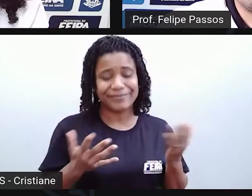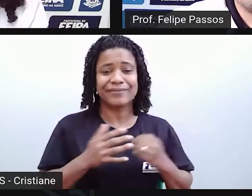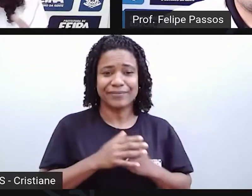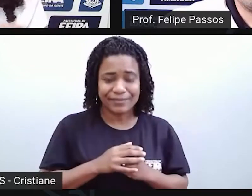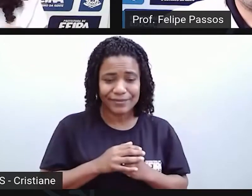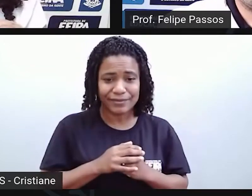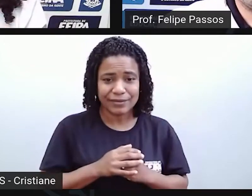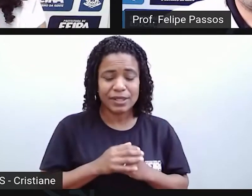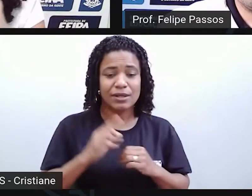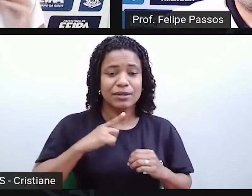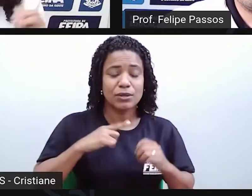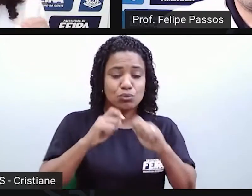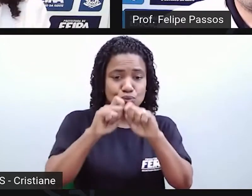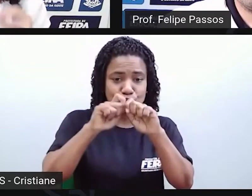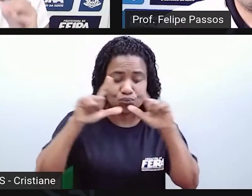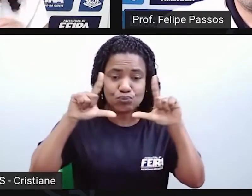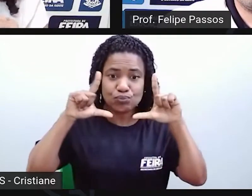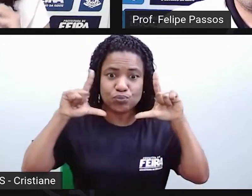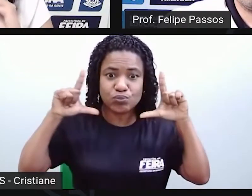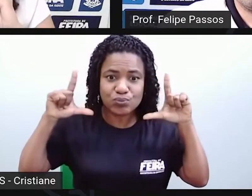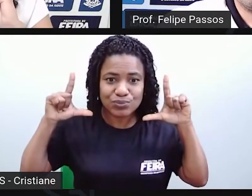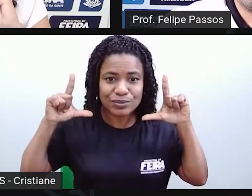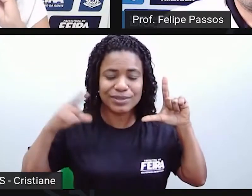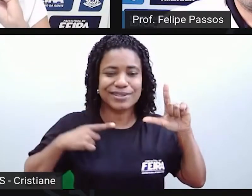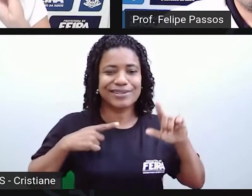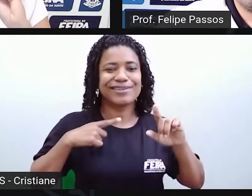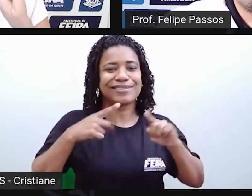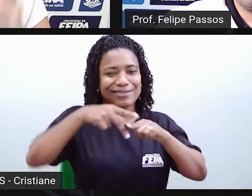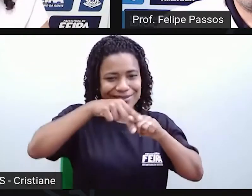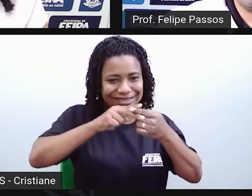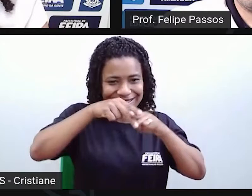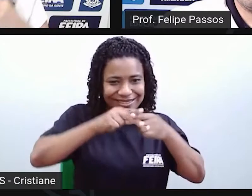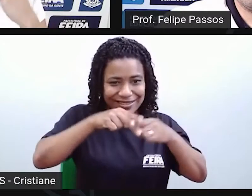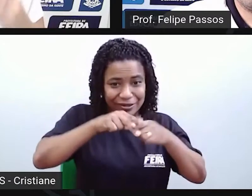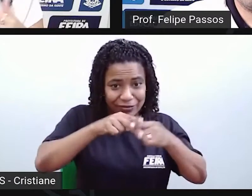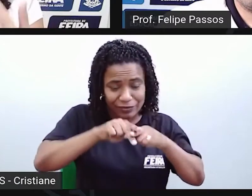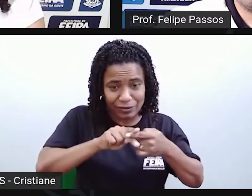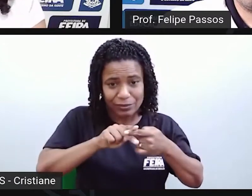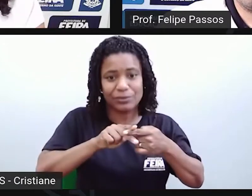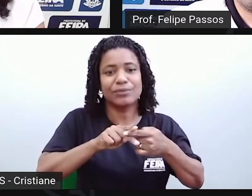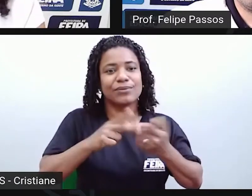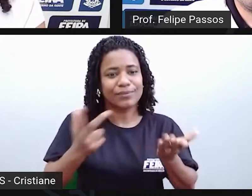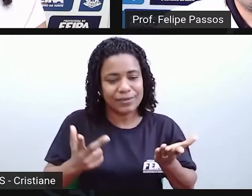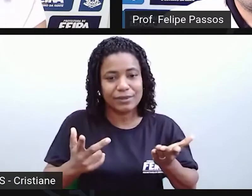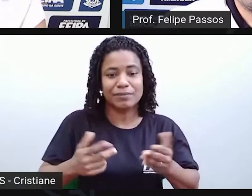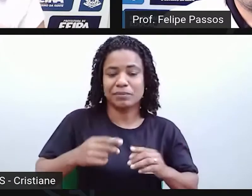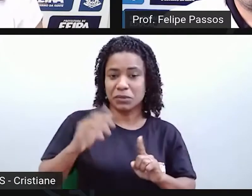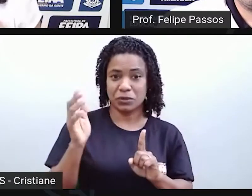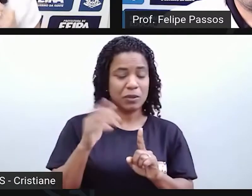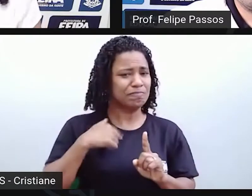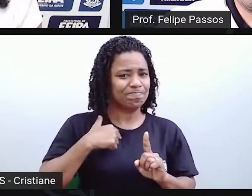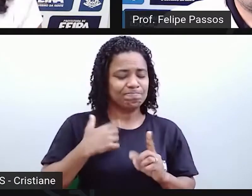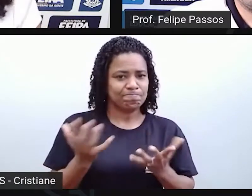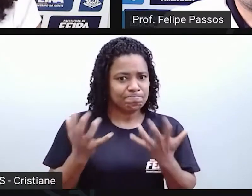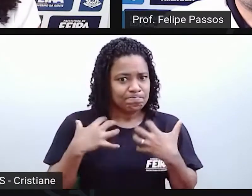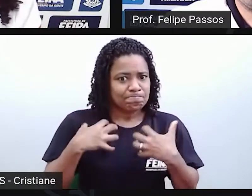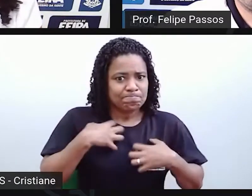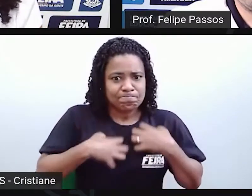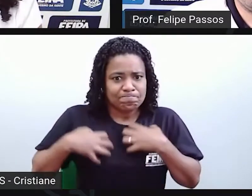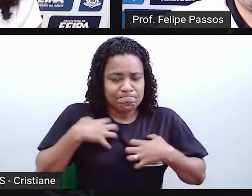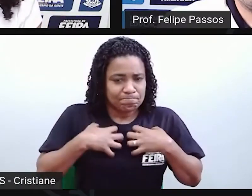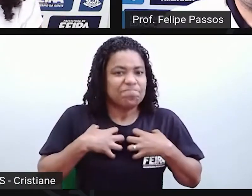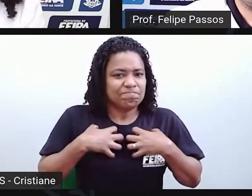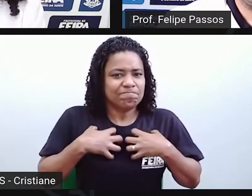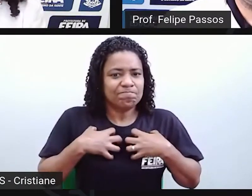e é um dos elementos que torna a pressão estética ainda mais evidente nessas plataformas